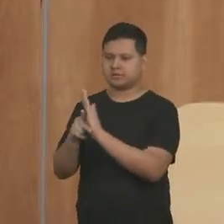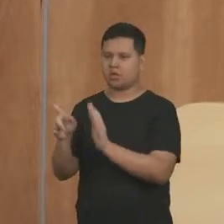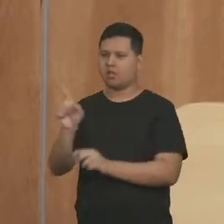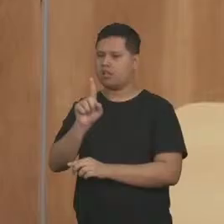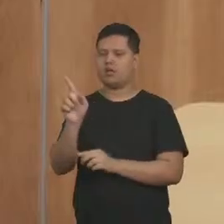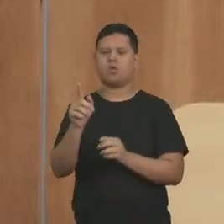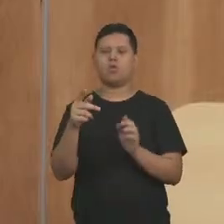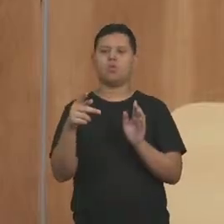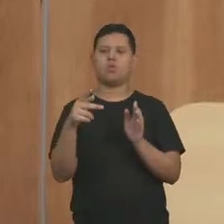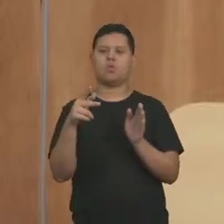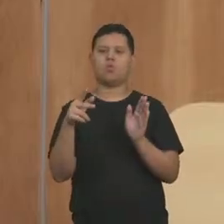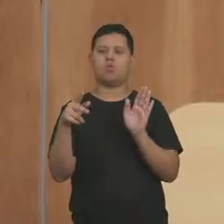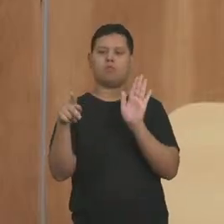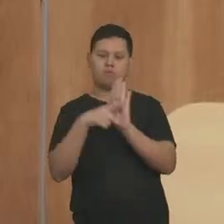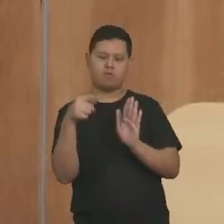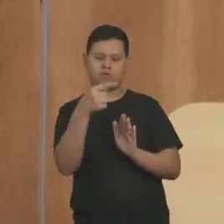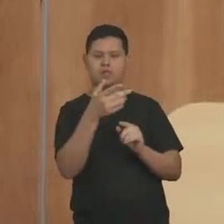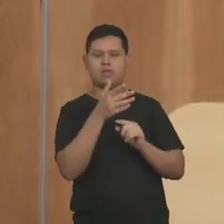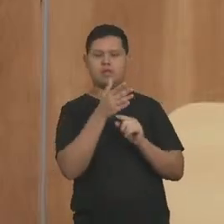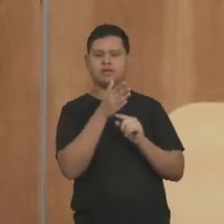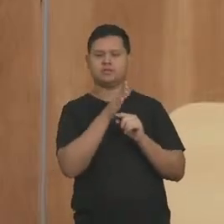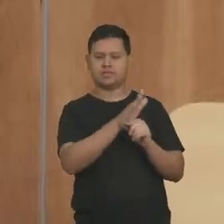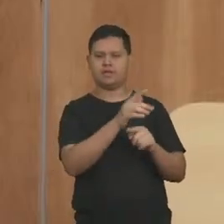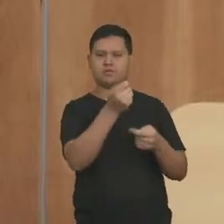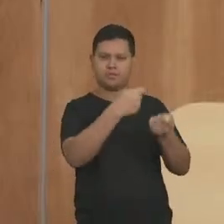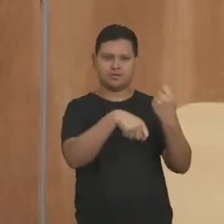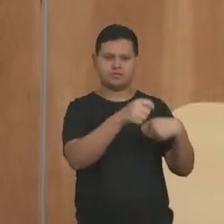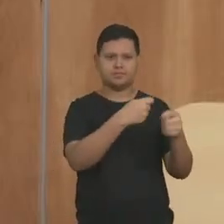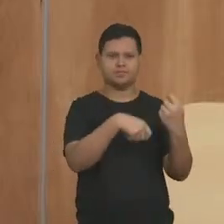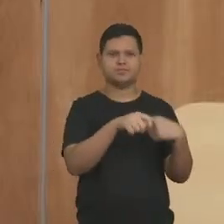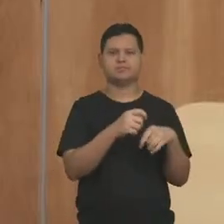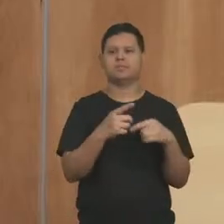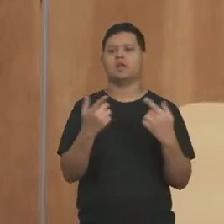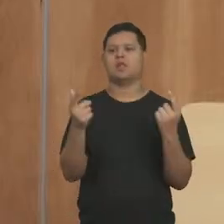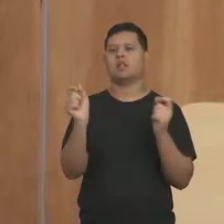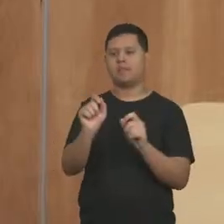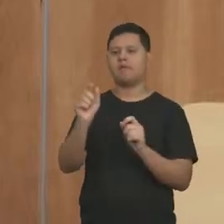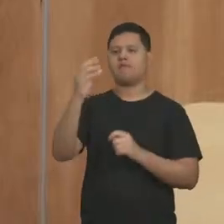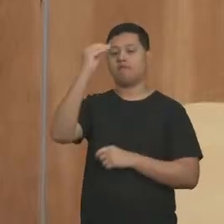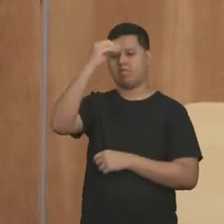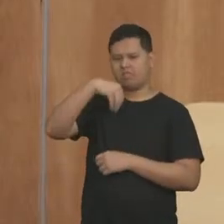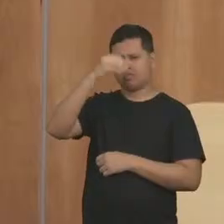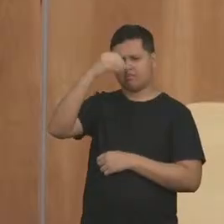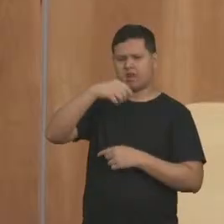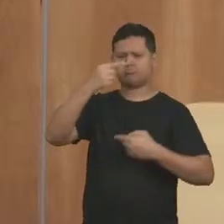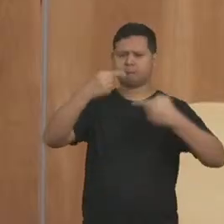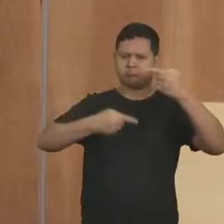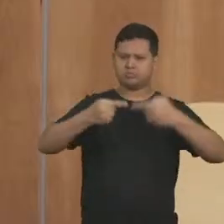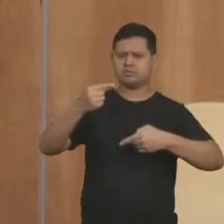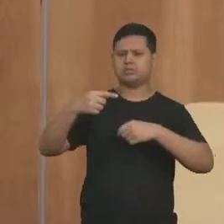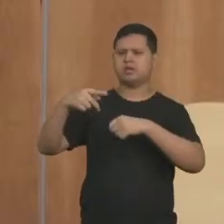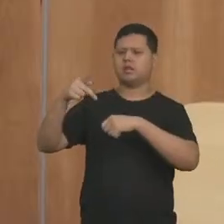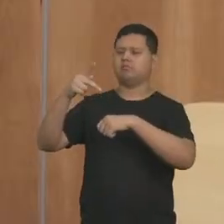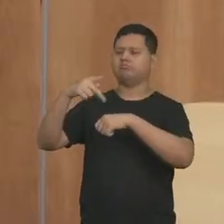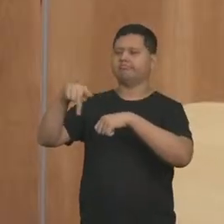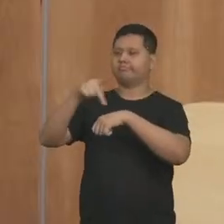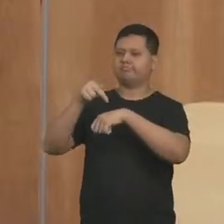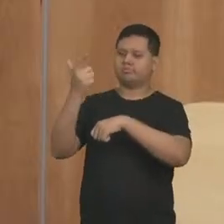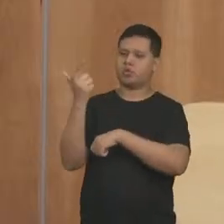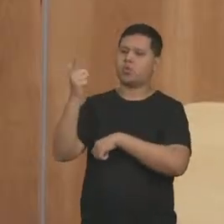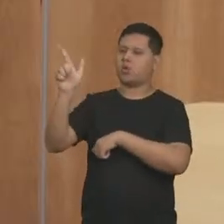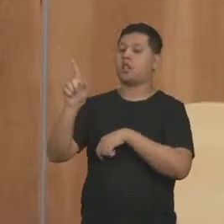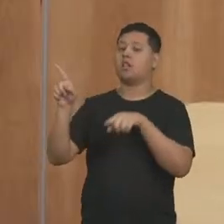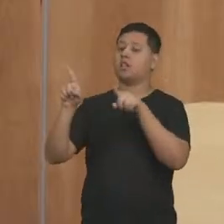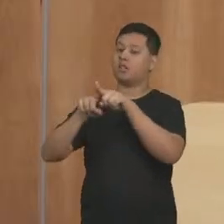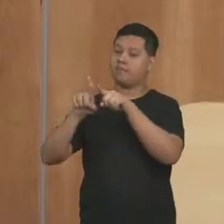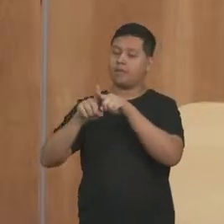economia. E a morosidade das políticas públicas, fragilidade da política internacional e das COPs. Apesar